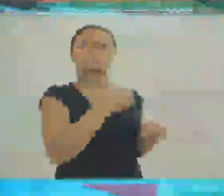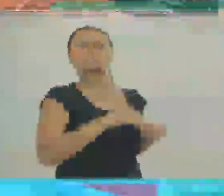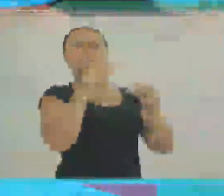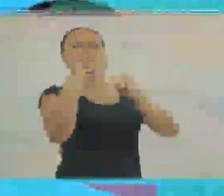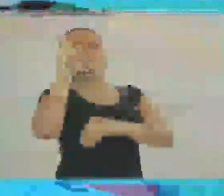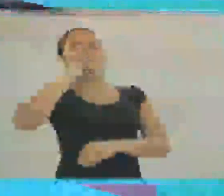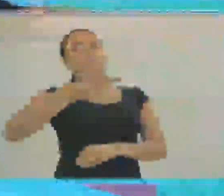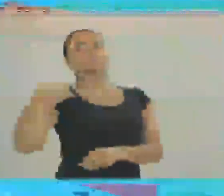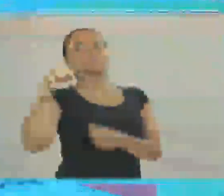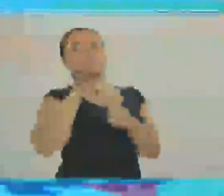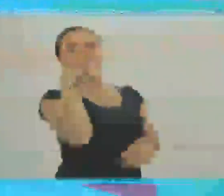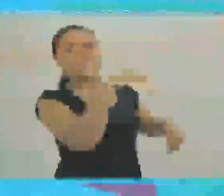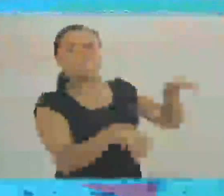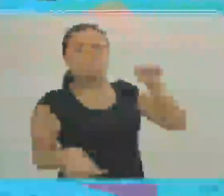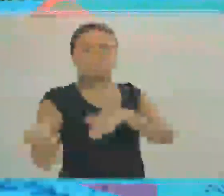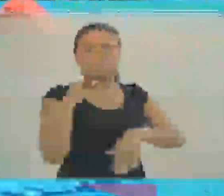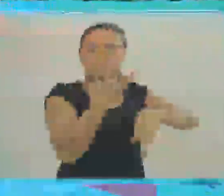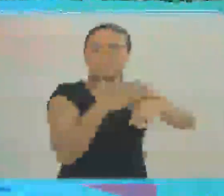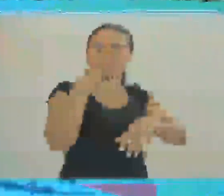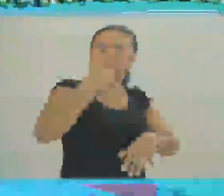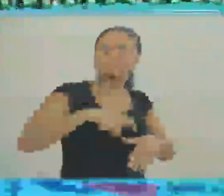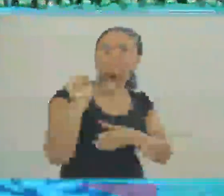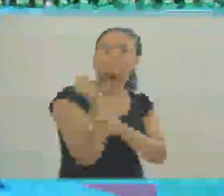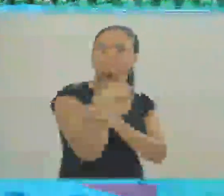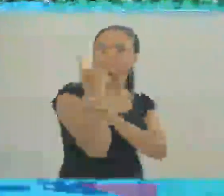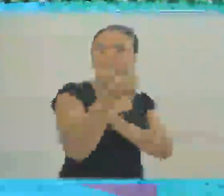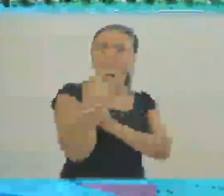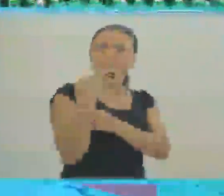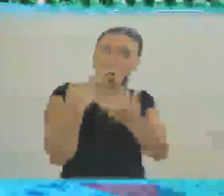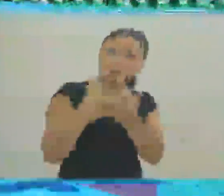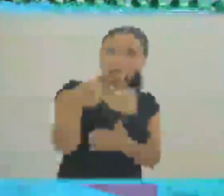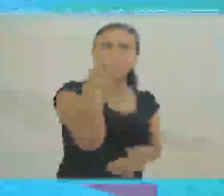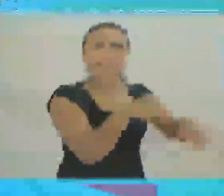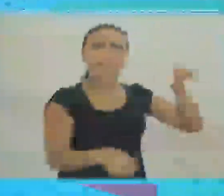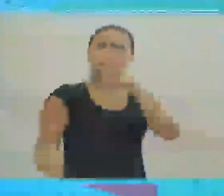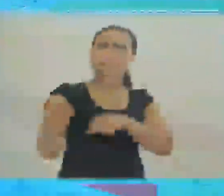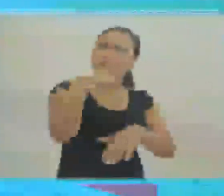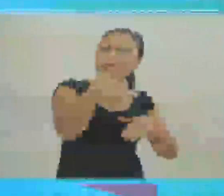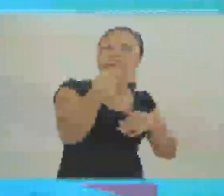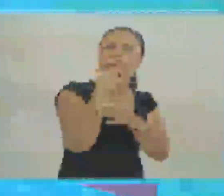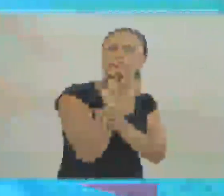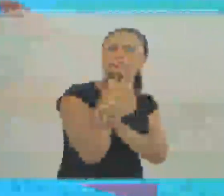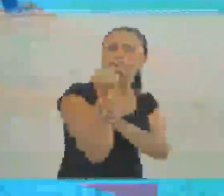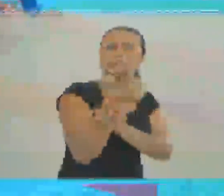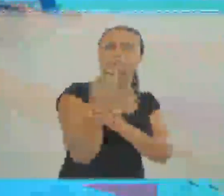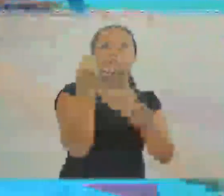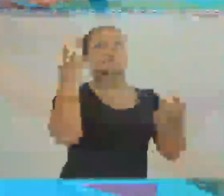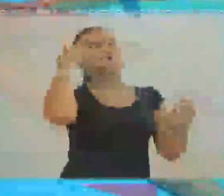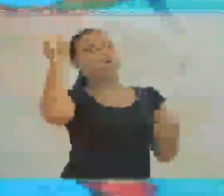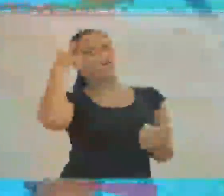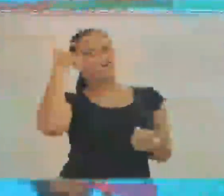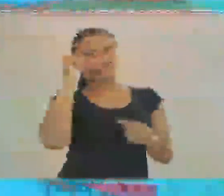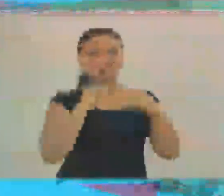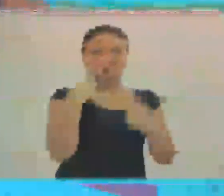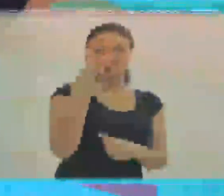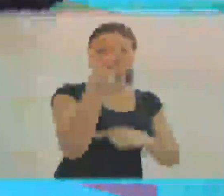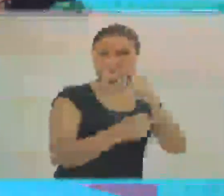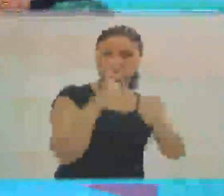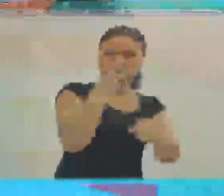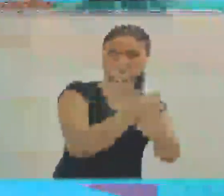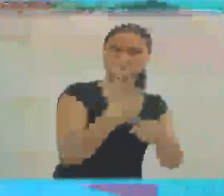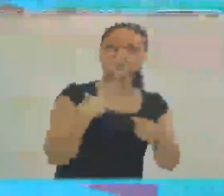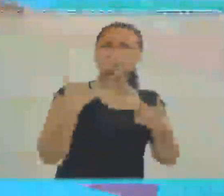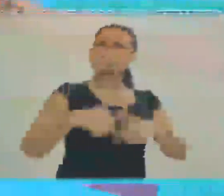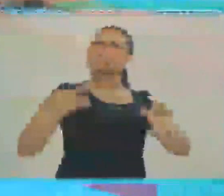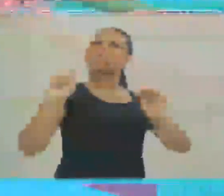tratamento fisioterapêutico. Comecei a nadar como fisioterapia, como hobby. 2 anos depois, estava disputando meu